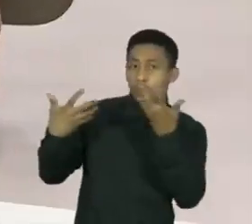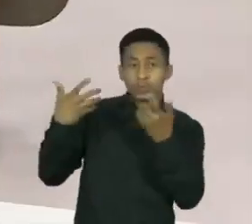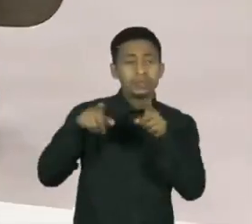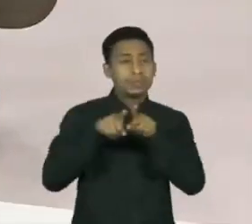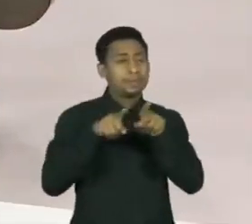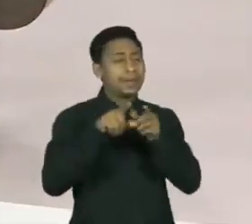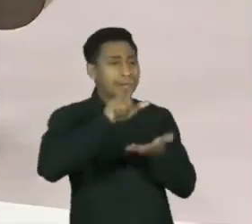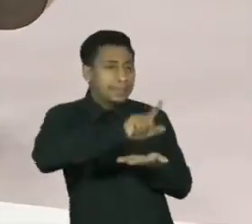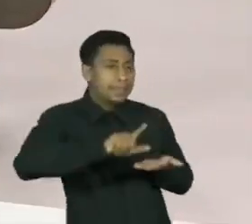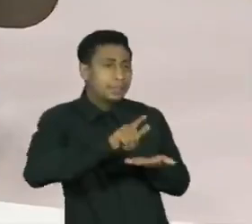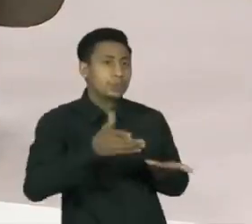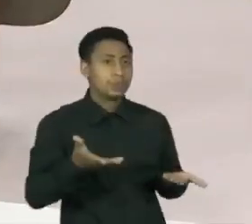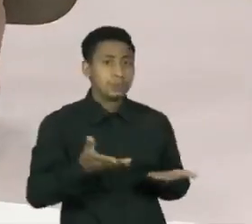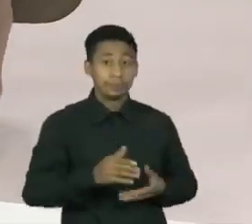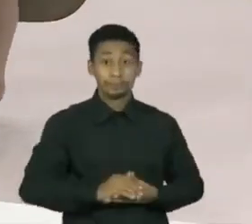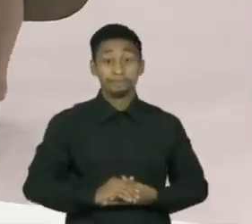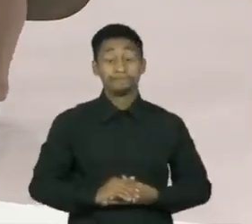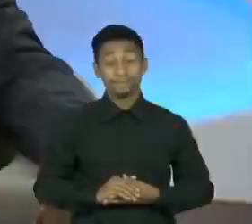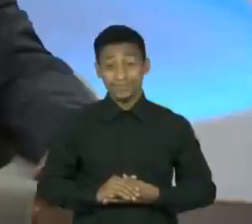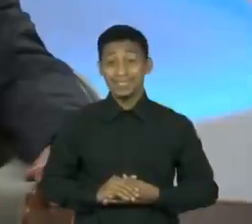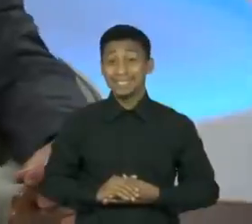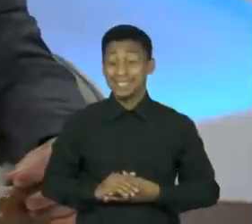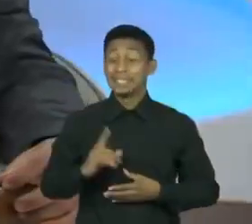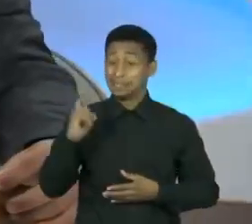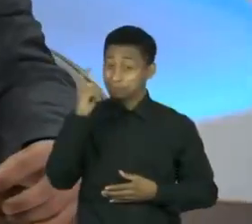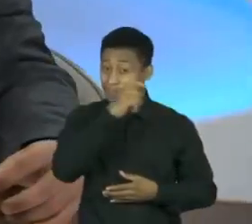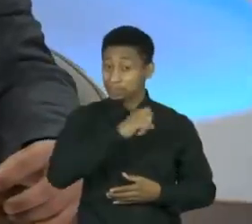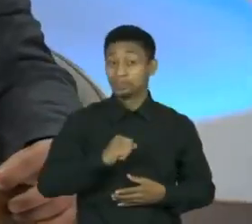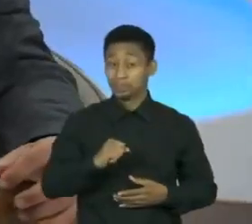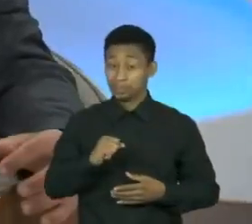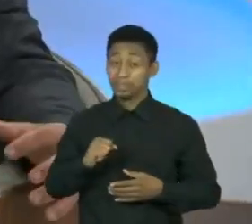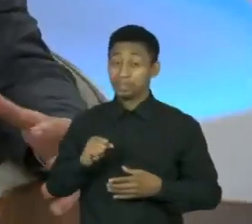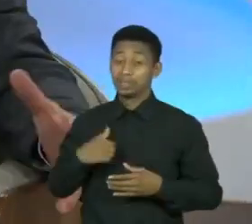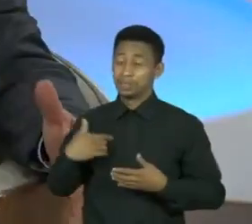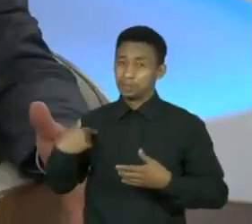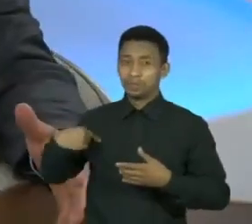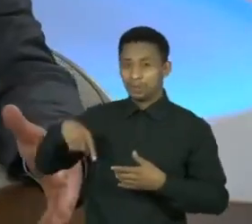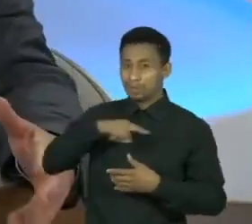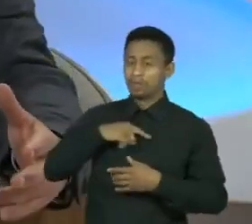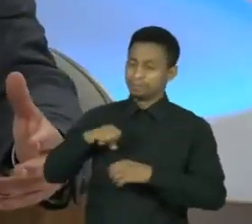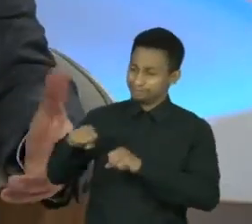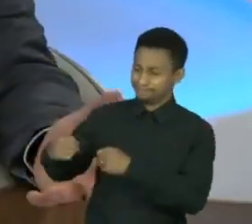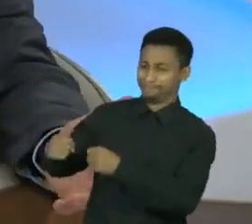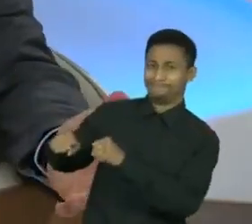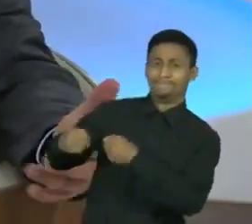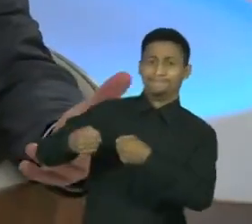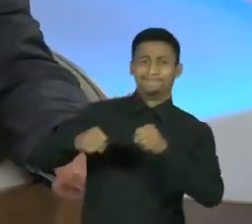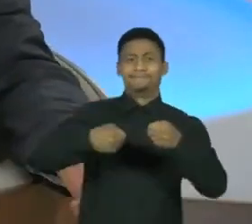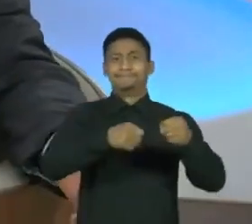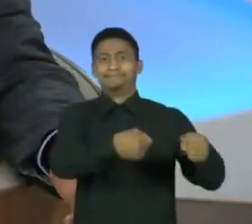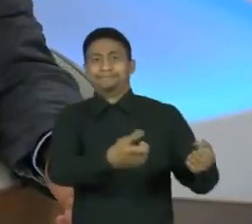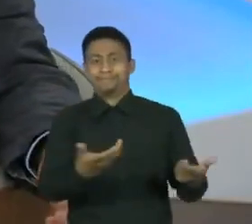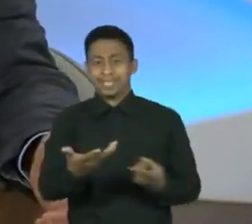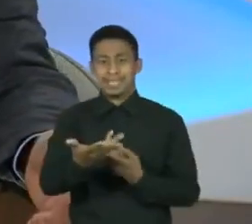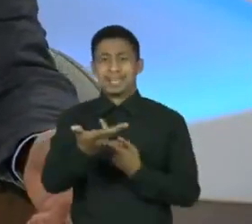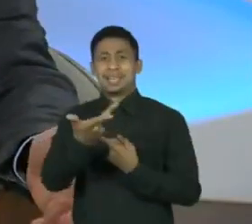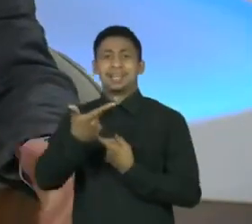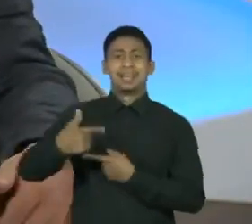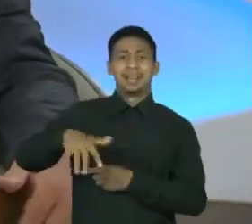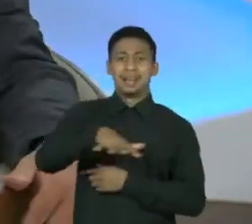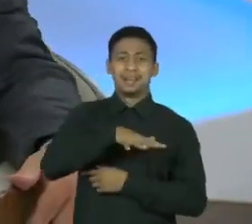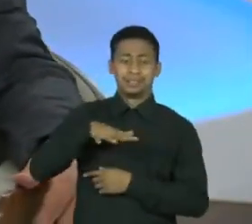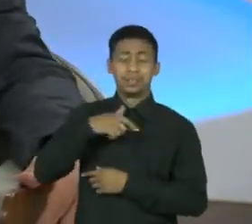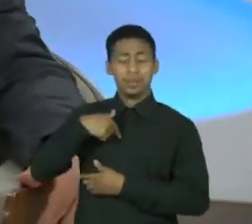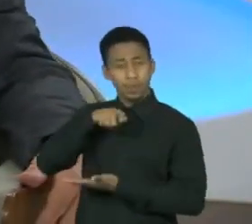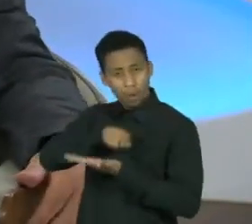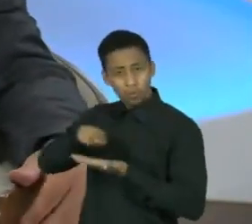Brasil vivemos uma prova de fogo né em todos os sentidos acho que como o autor né como uma pessoa ligada ao mundo